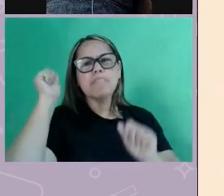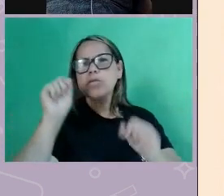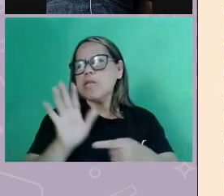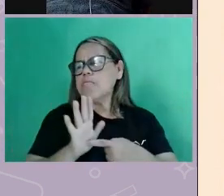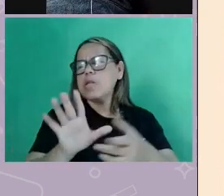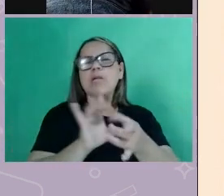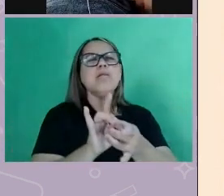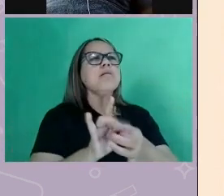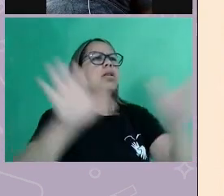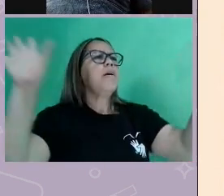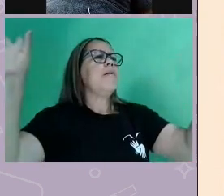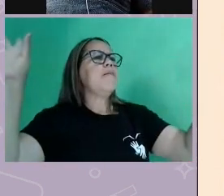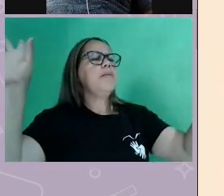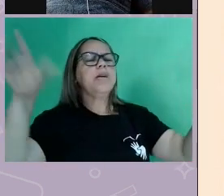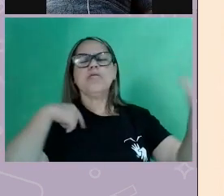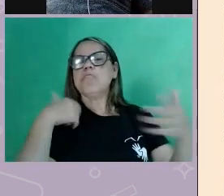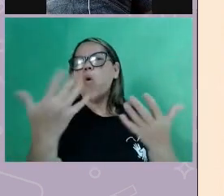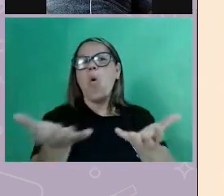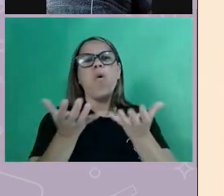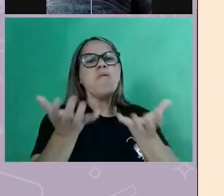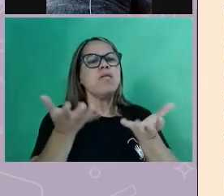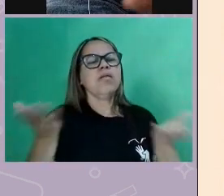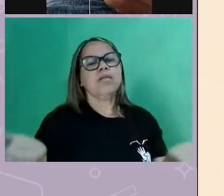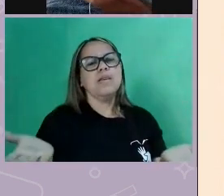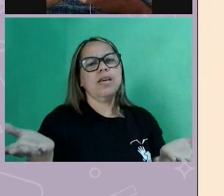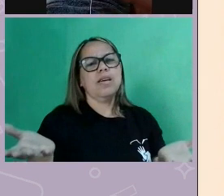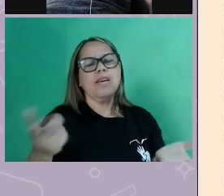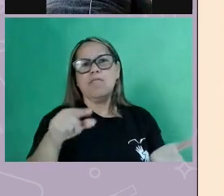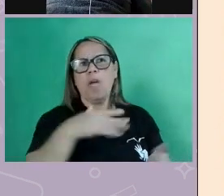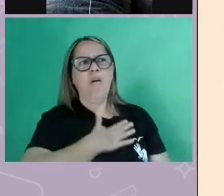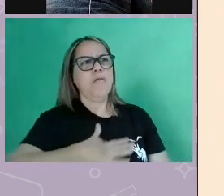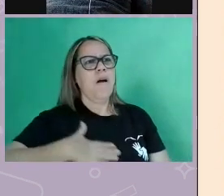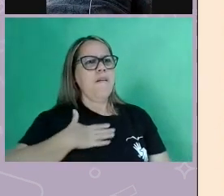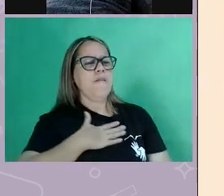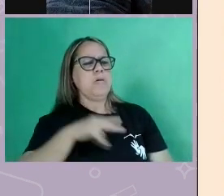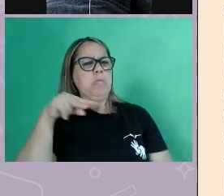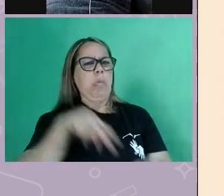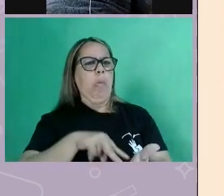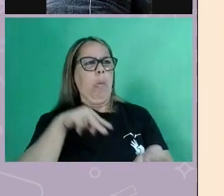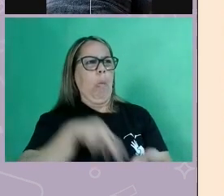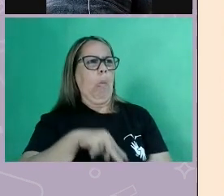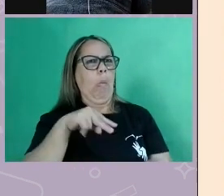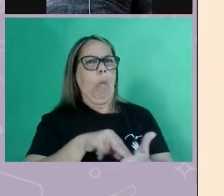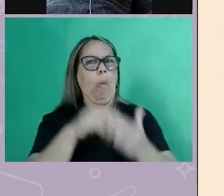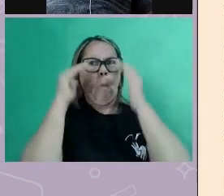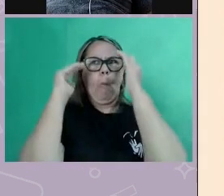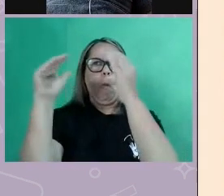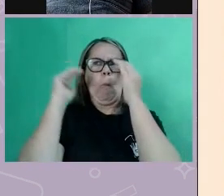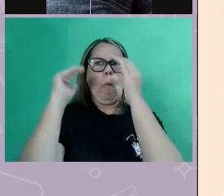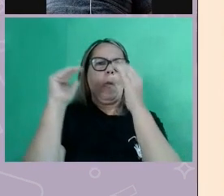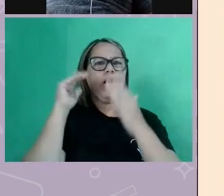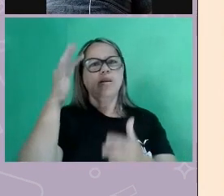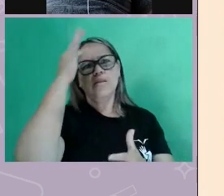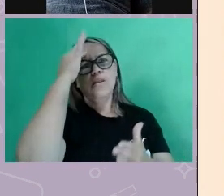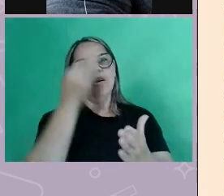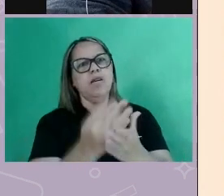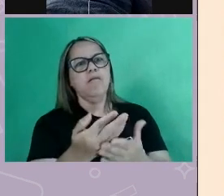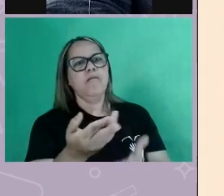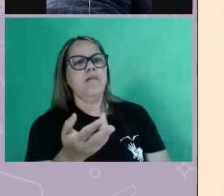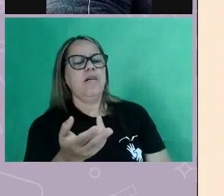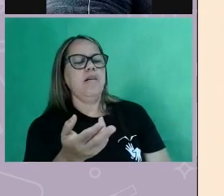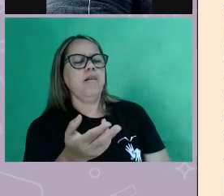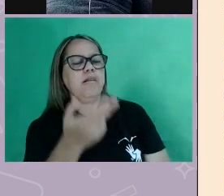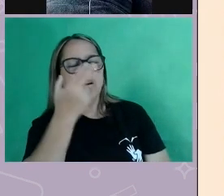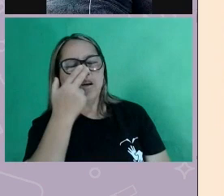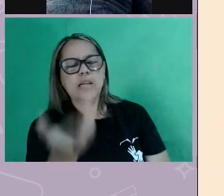livremente sobre o que queriam e não se contentavam em permanecer submissas à fé cristã católica ao